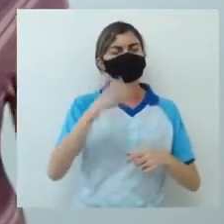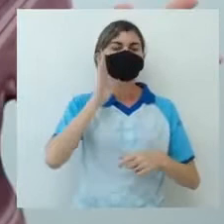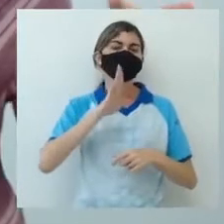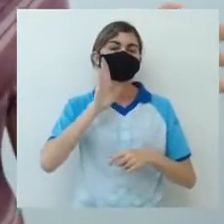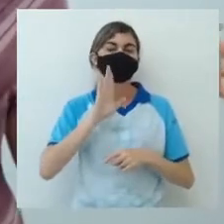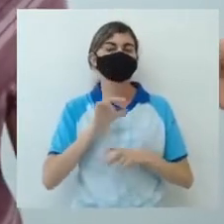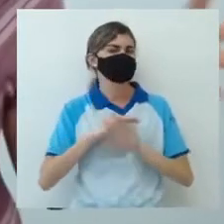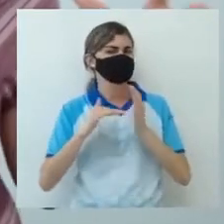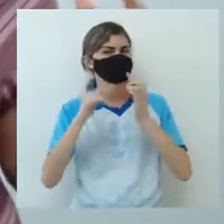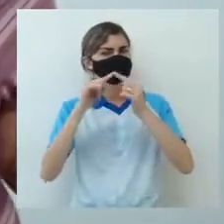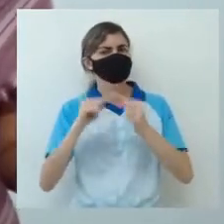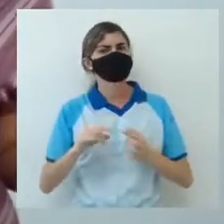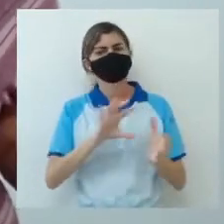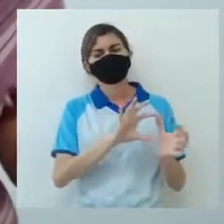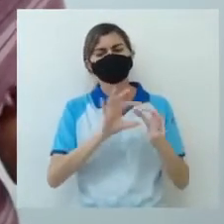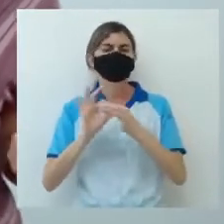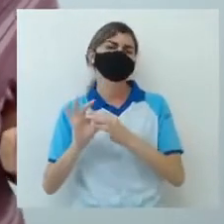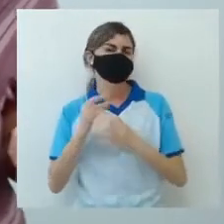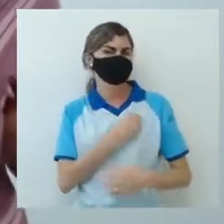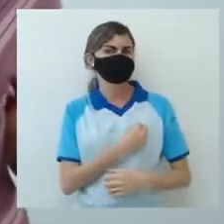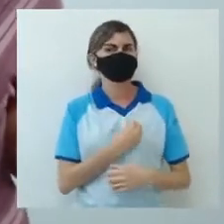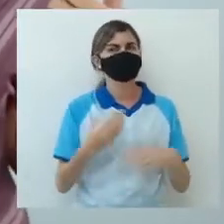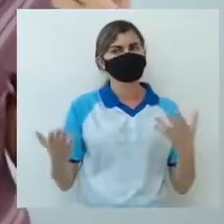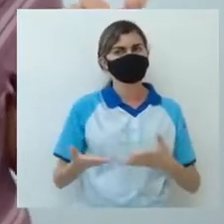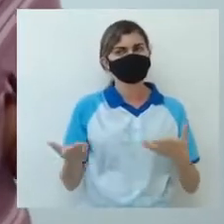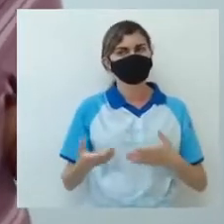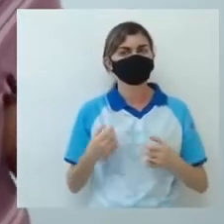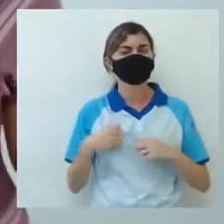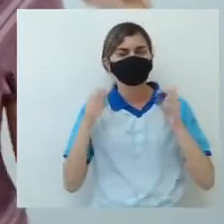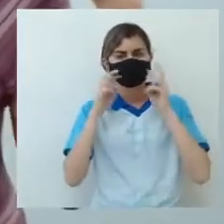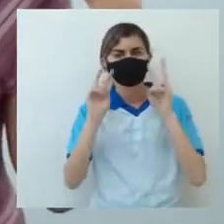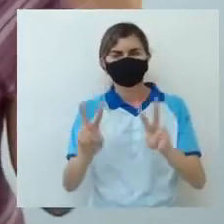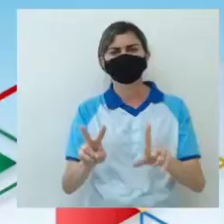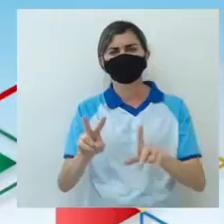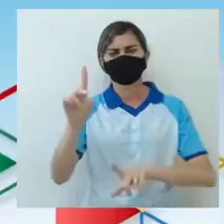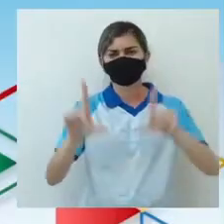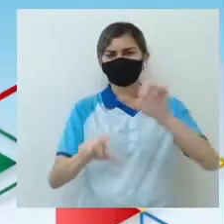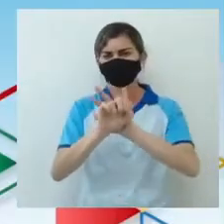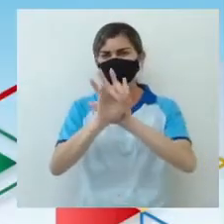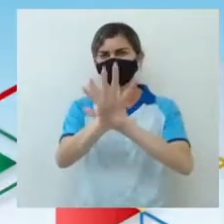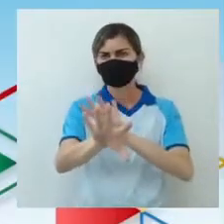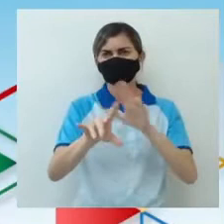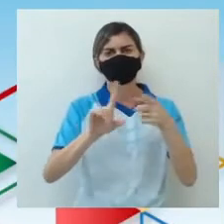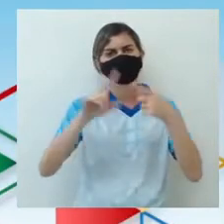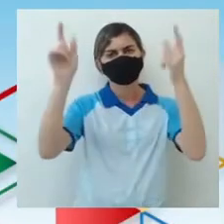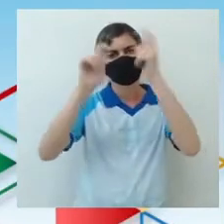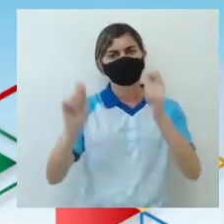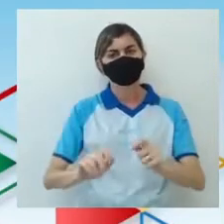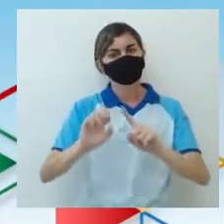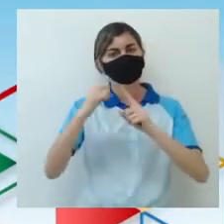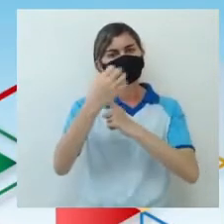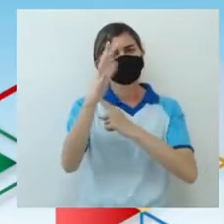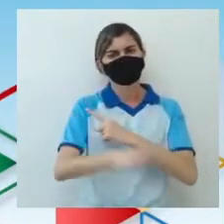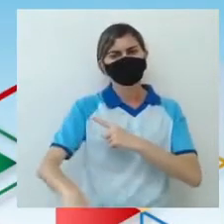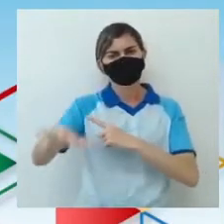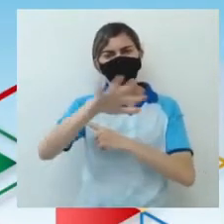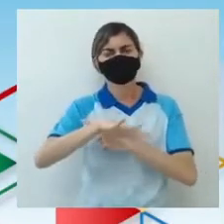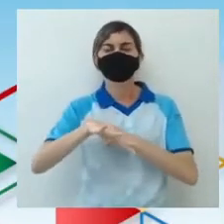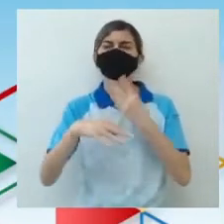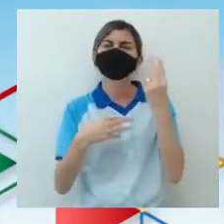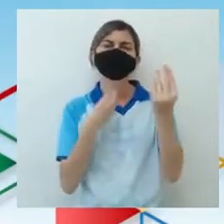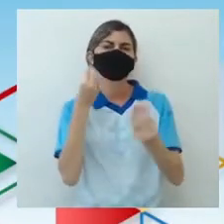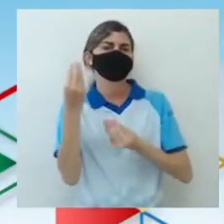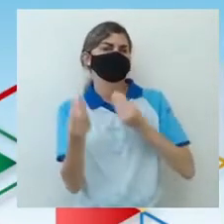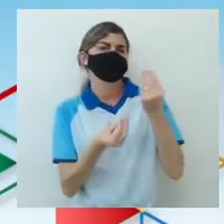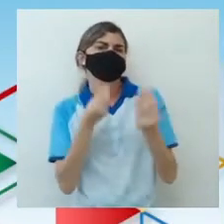legal, que tem tudo a ver com o contexto que a gente está vivendo. A gente vai ver hoje a mídia, a arte e a sociedade. E